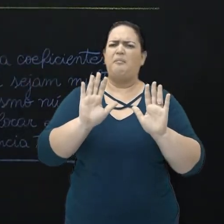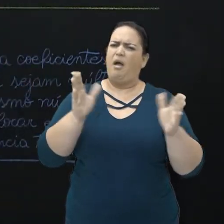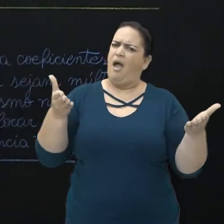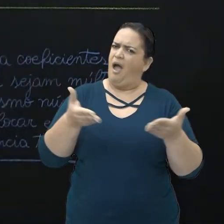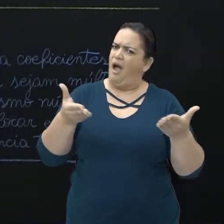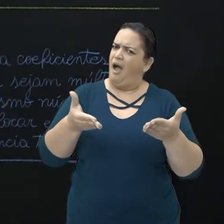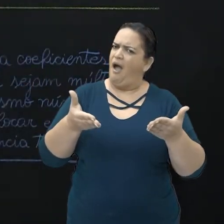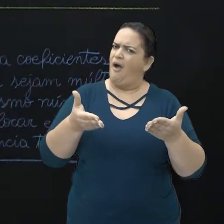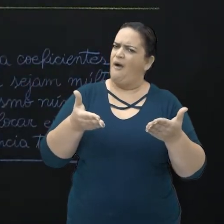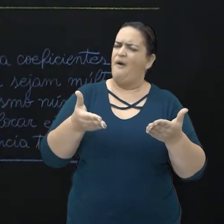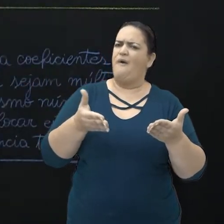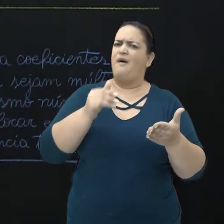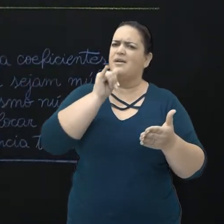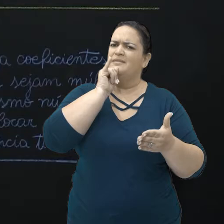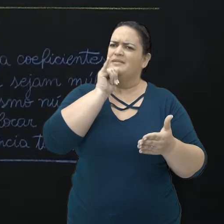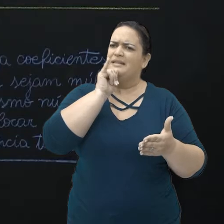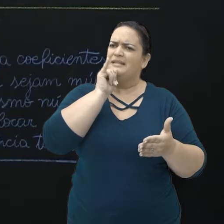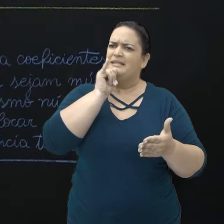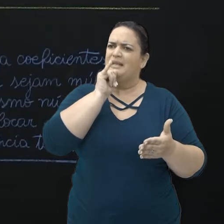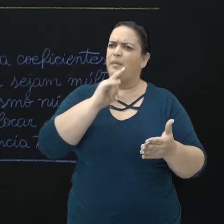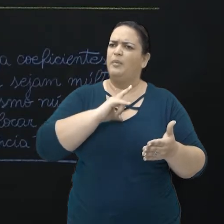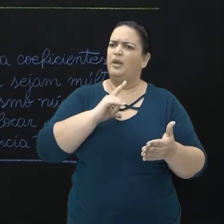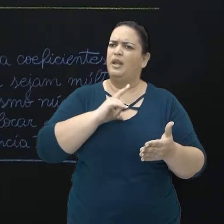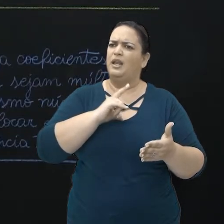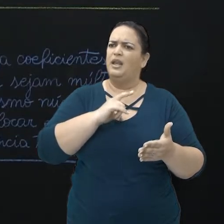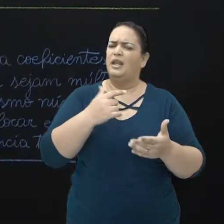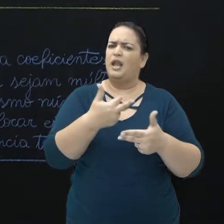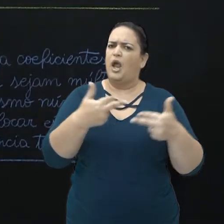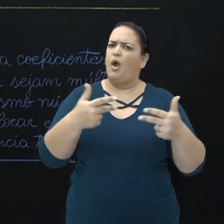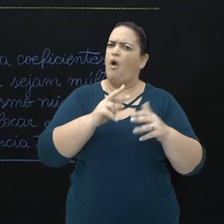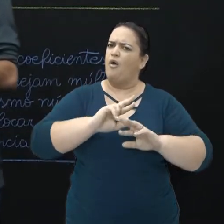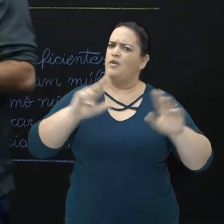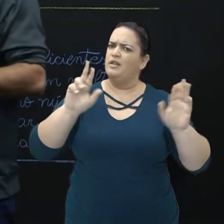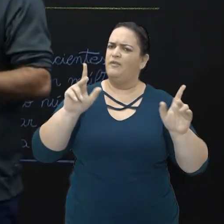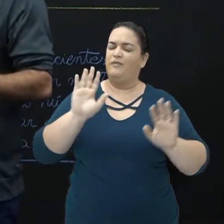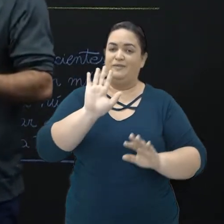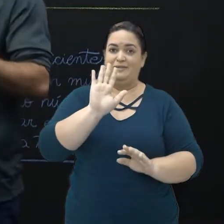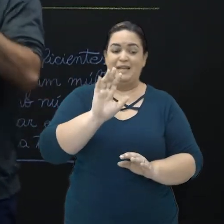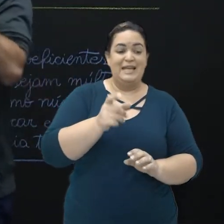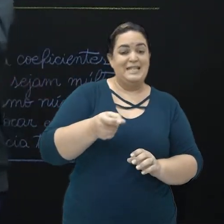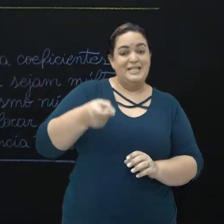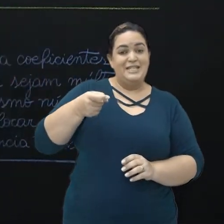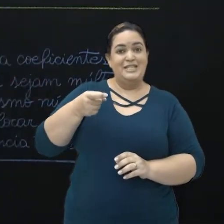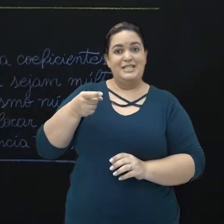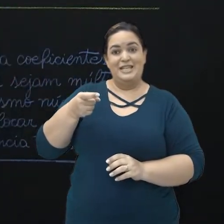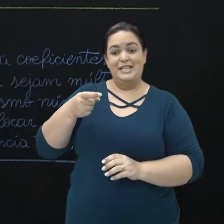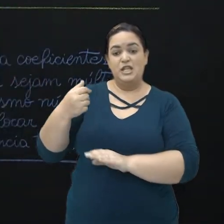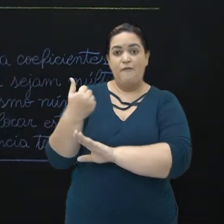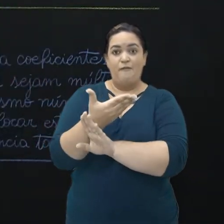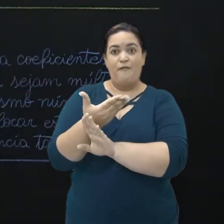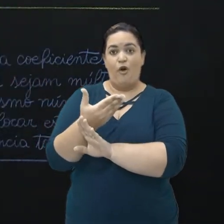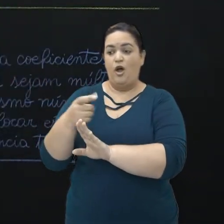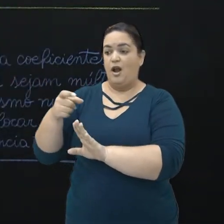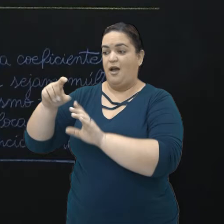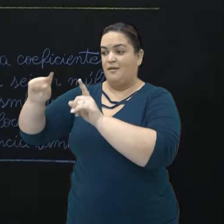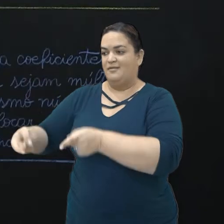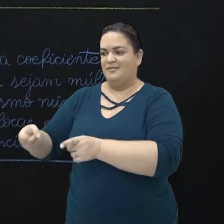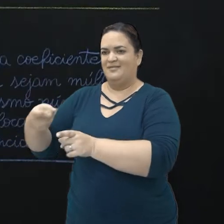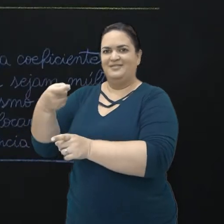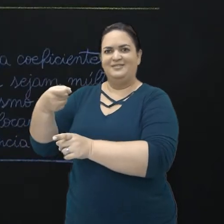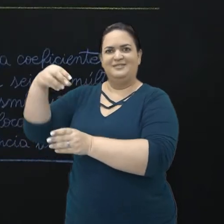exemplo especificamente, eu tenho um x fora e um x dentro dos parênteses? Deixa eu te mostrar por que isso,